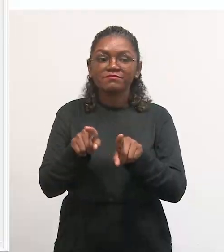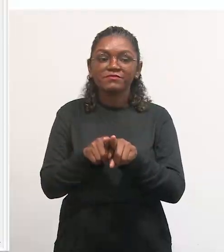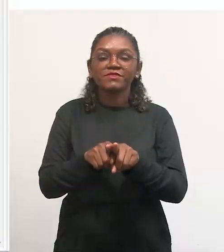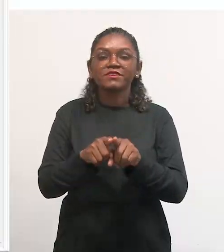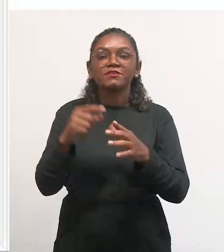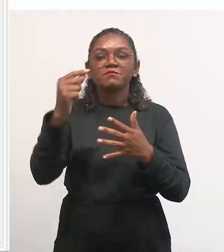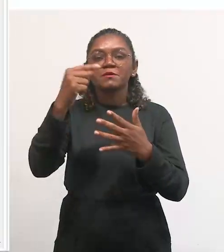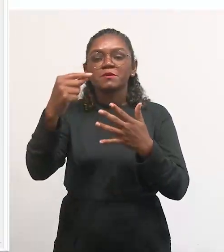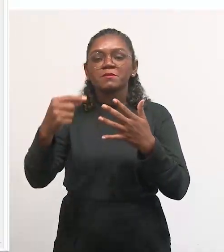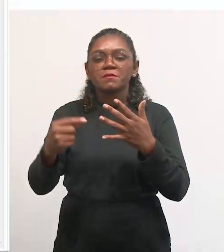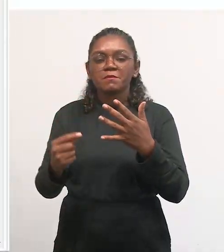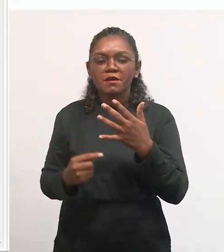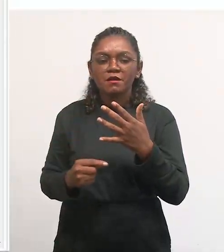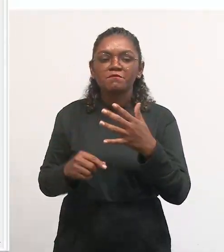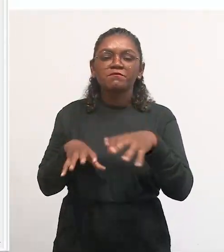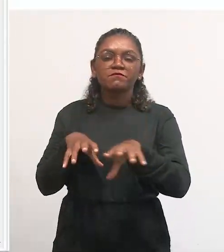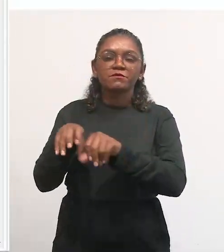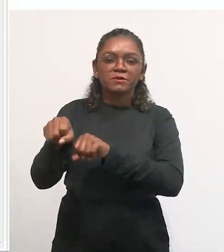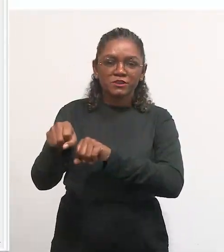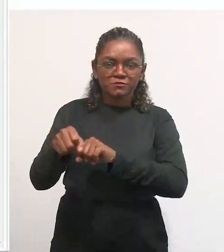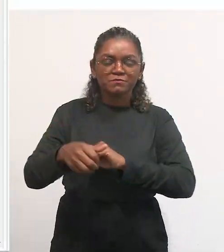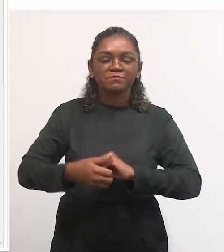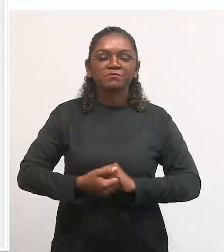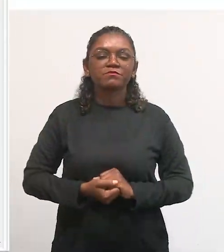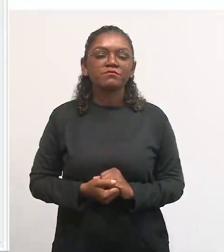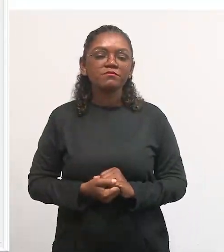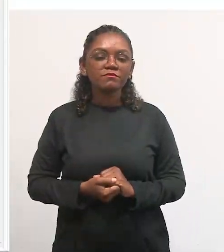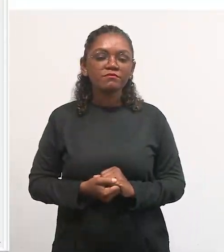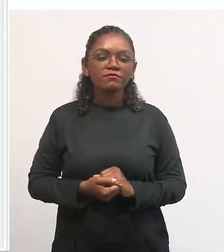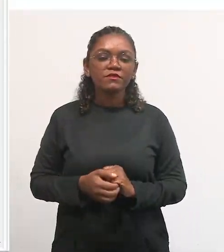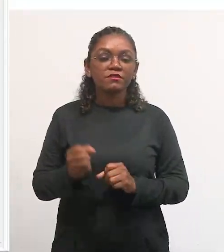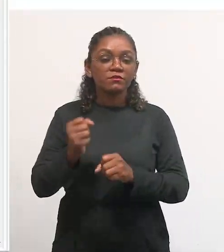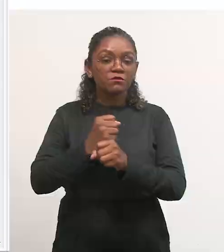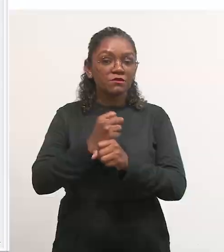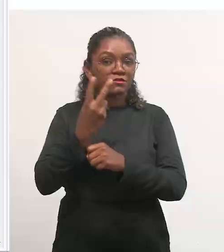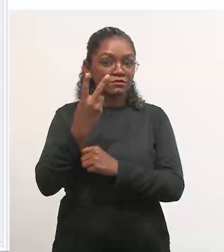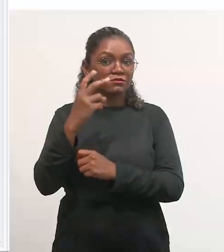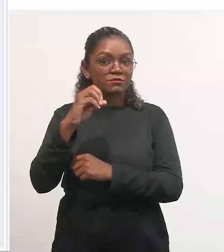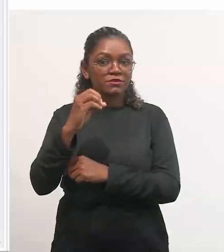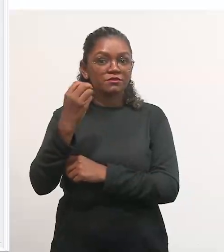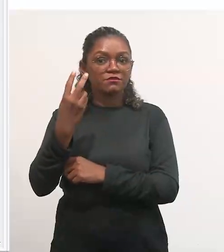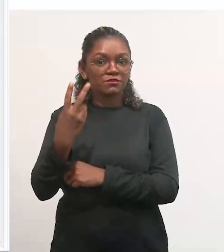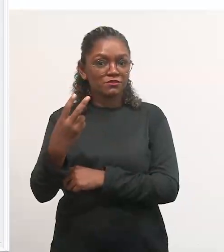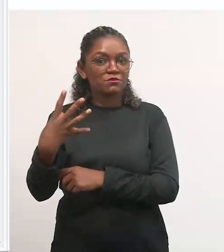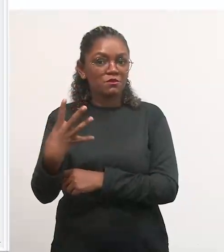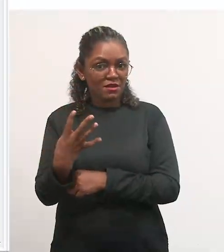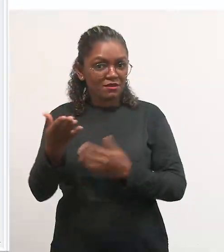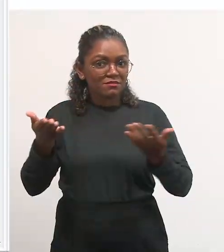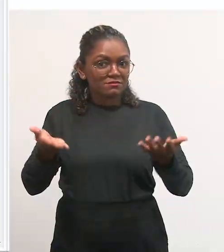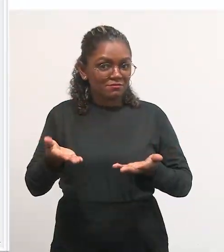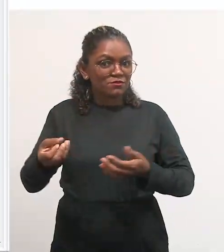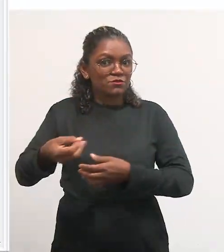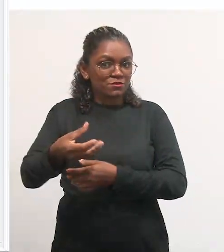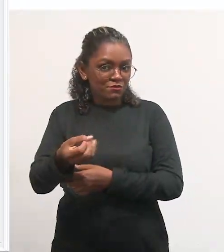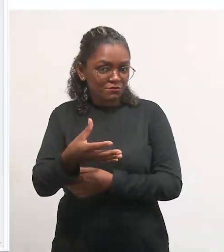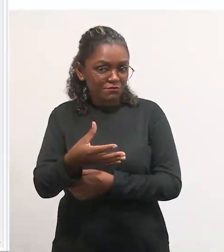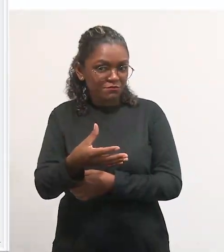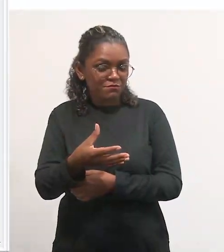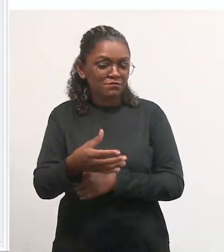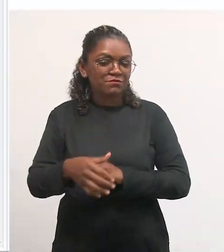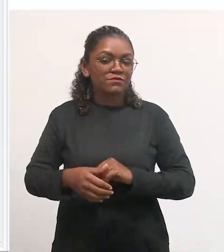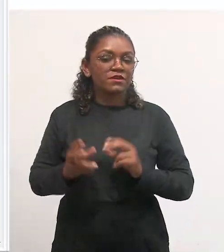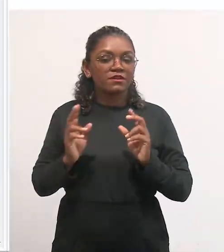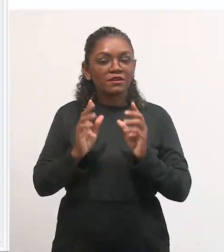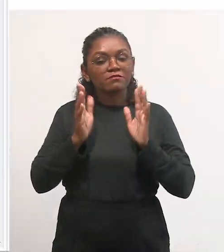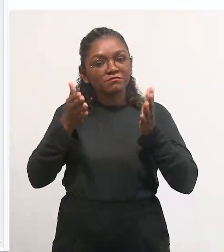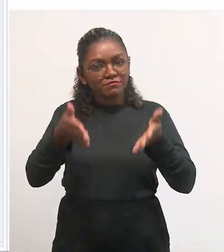alteração aí é feita em 2024. Então, houve alteração da legislação nessa perspectiva, incluindo até